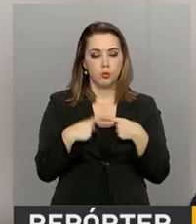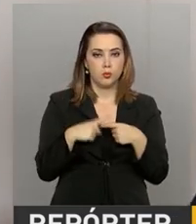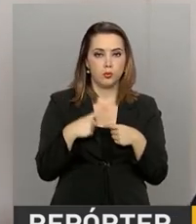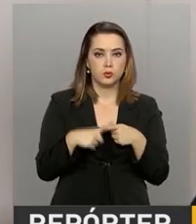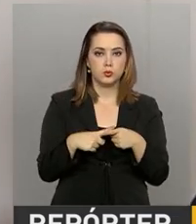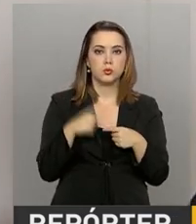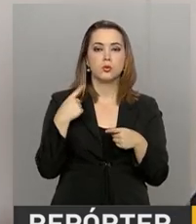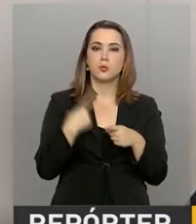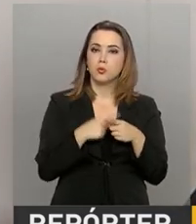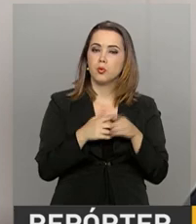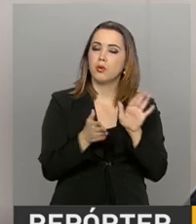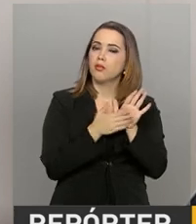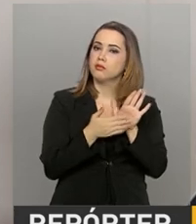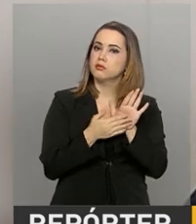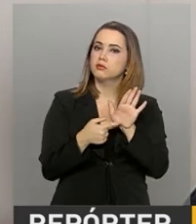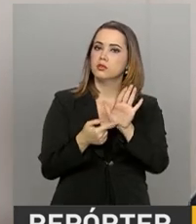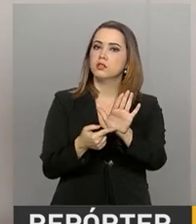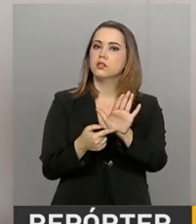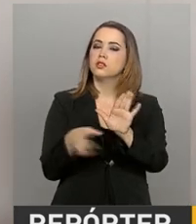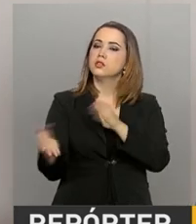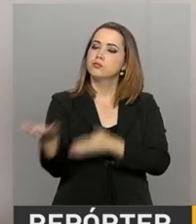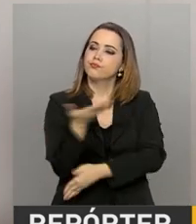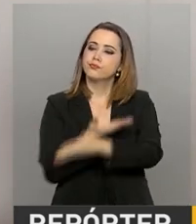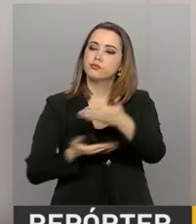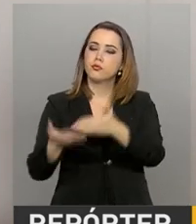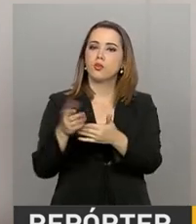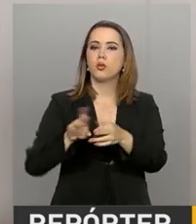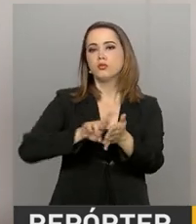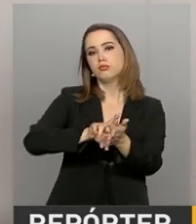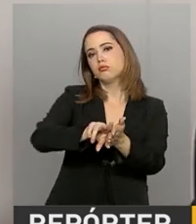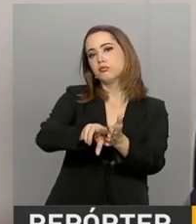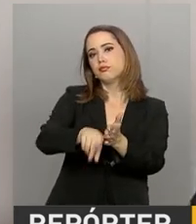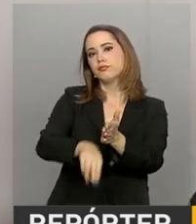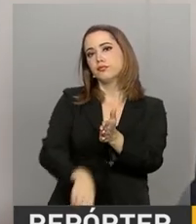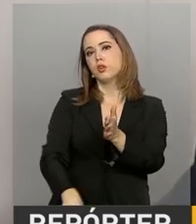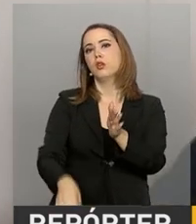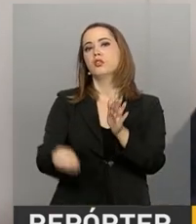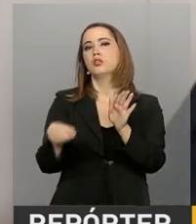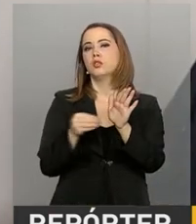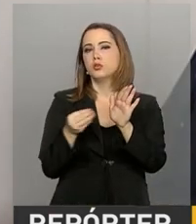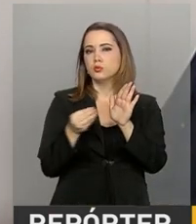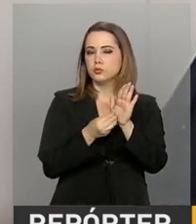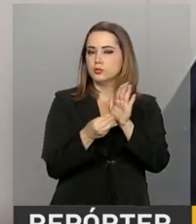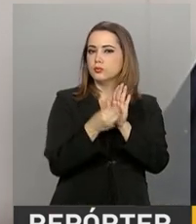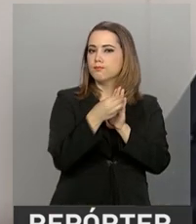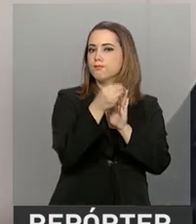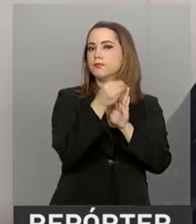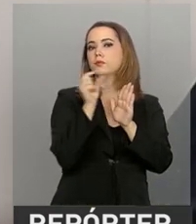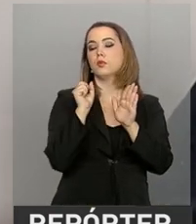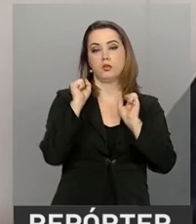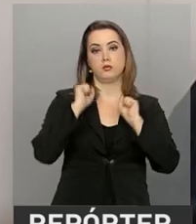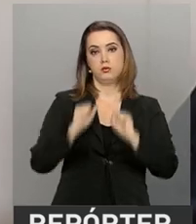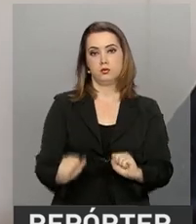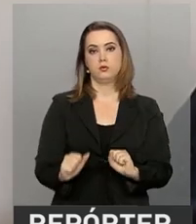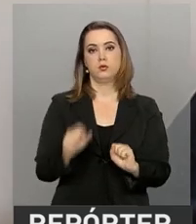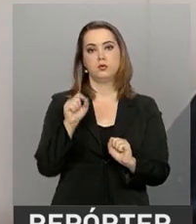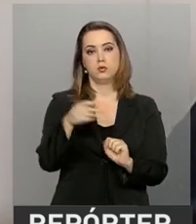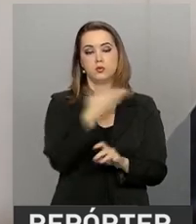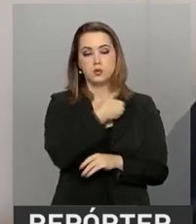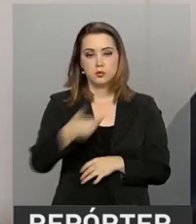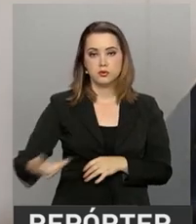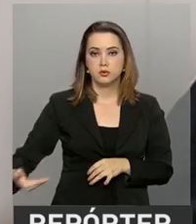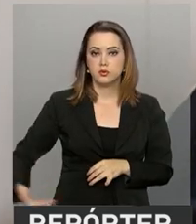porque a proposta envolve itens discricionários e que permite, portanto, que o